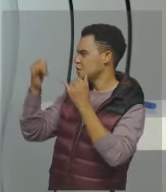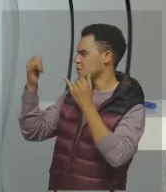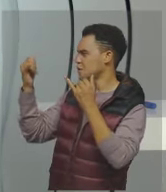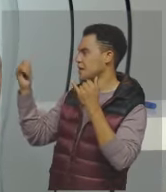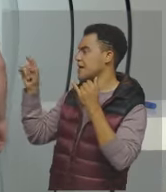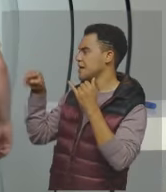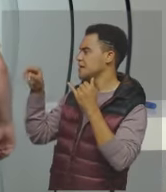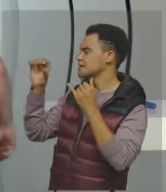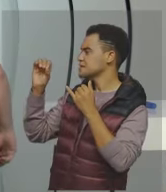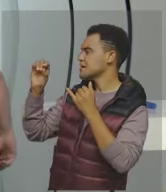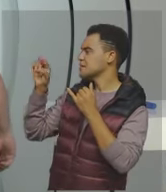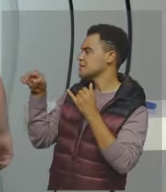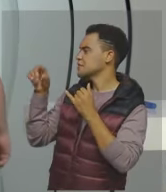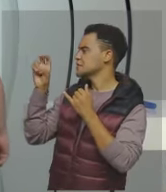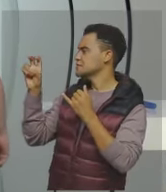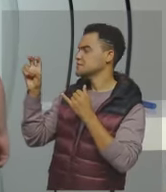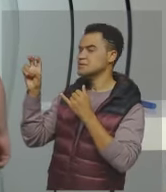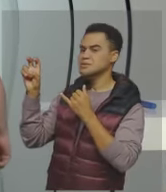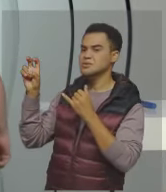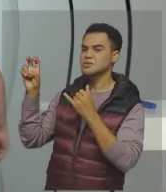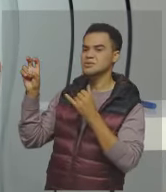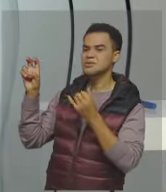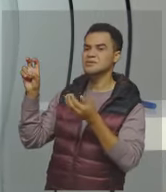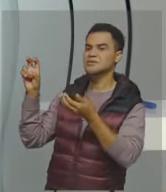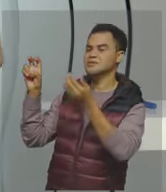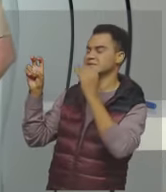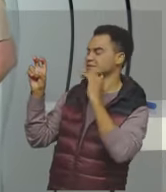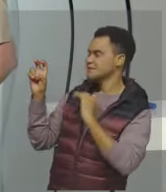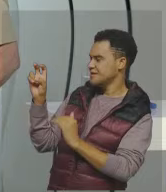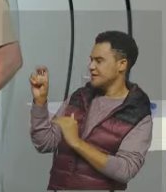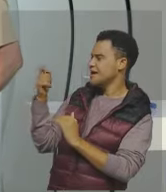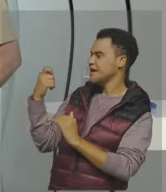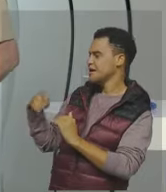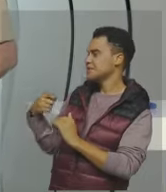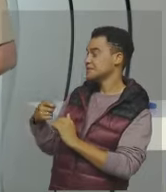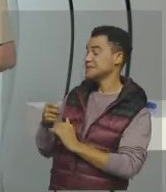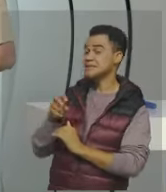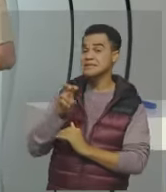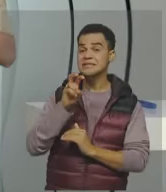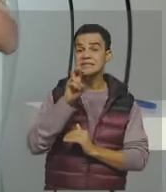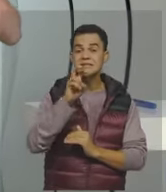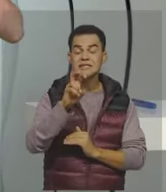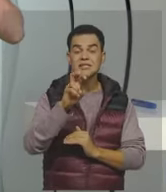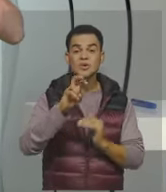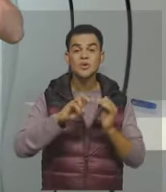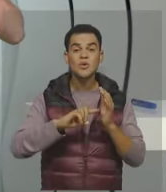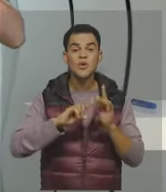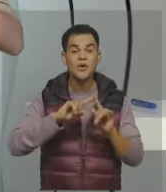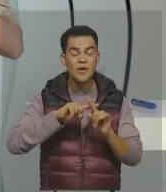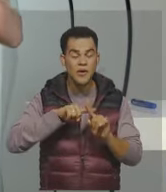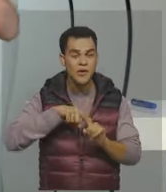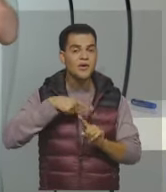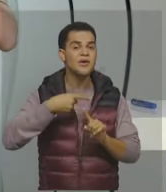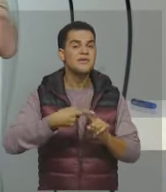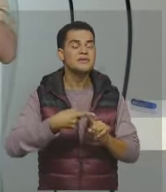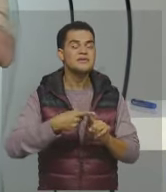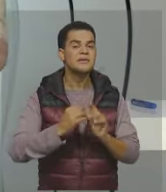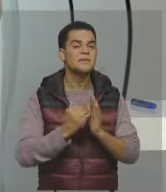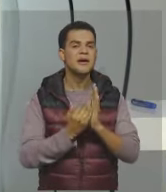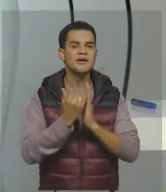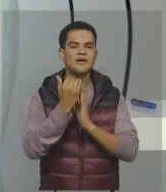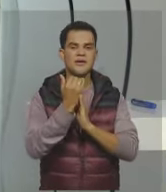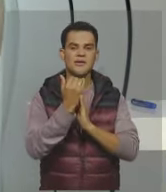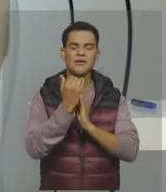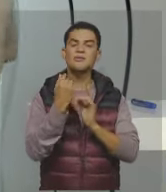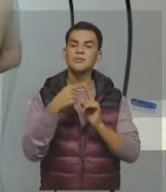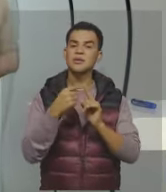0,5 amperes, aqui, ó, ela vai ter que ser 5 vezes maior, porque quando eu diminuo a resistência, eu aumento a